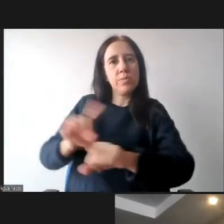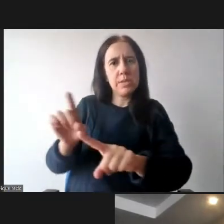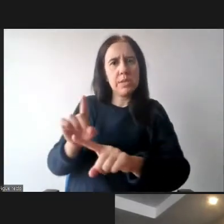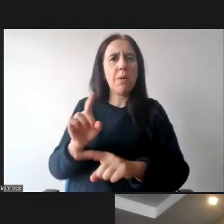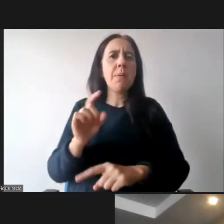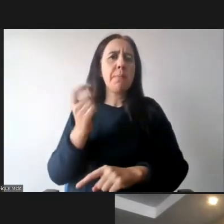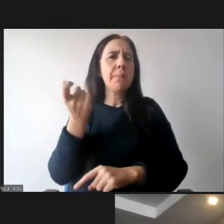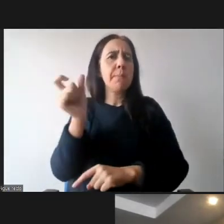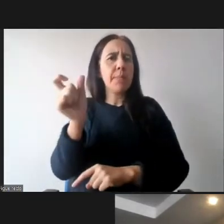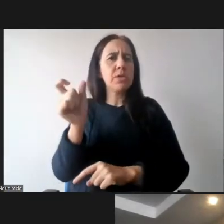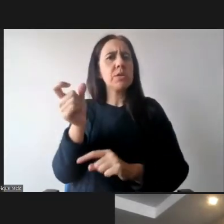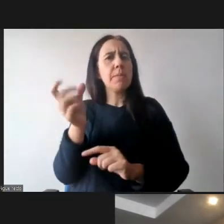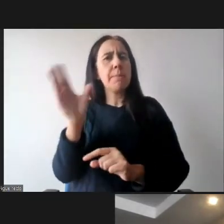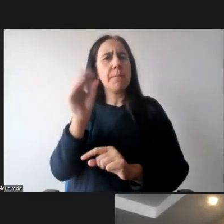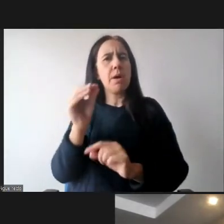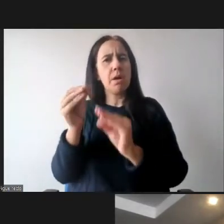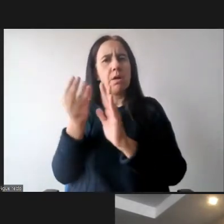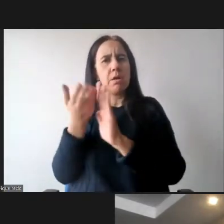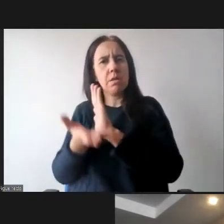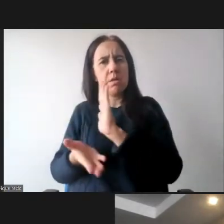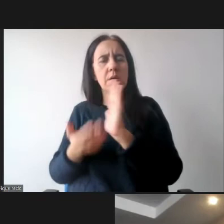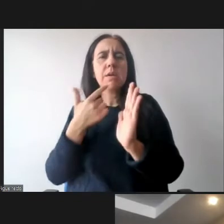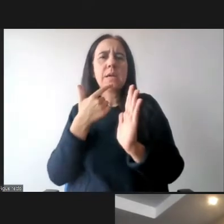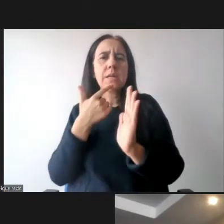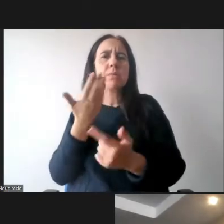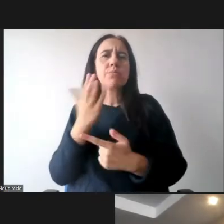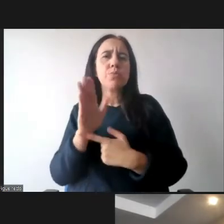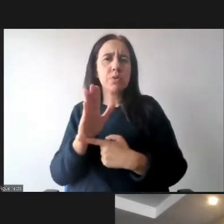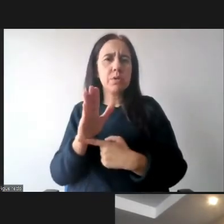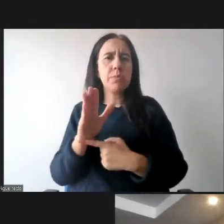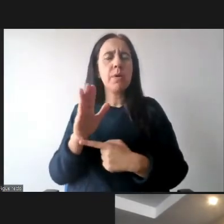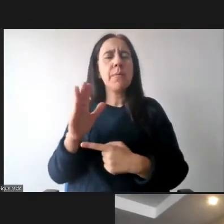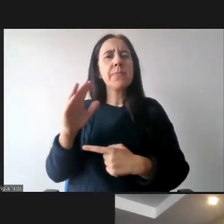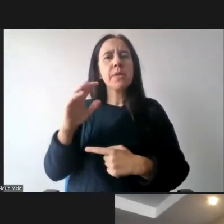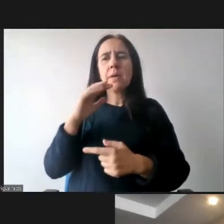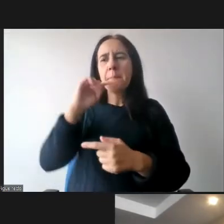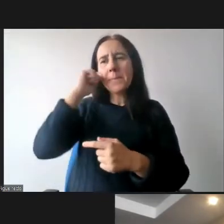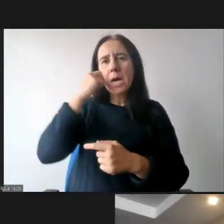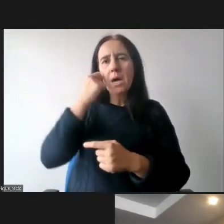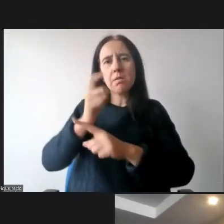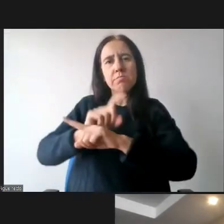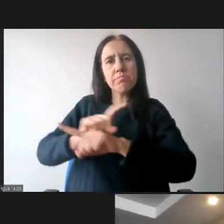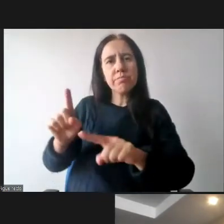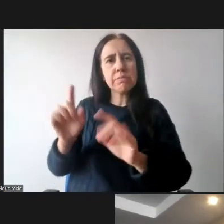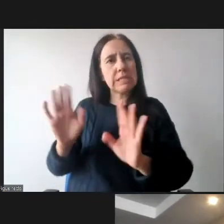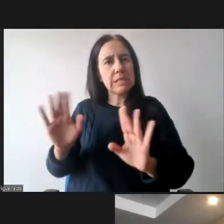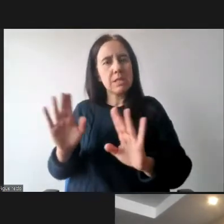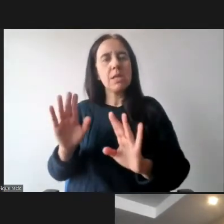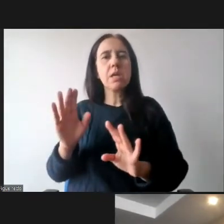da proporcionalidade que é precisamente a proibição do déficit, ou seja, a interdição da proteção